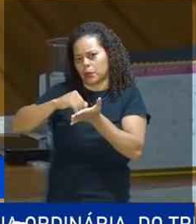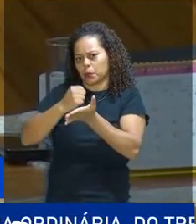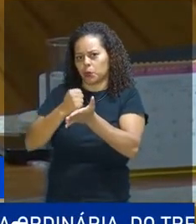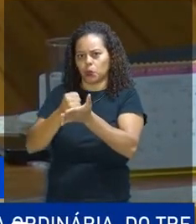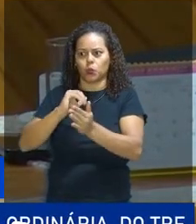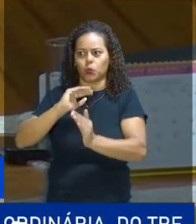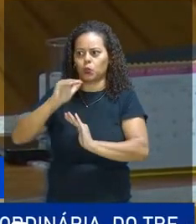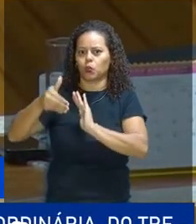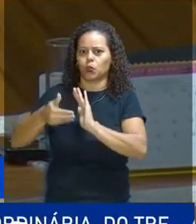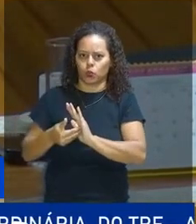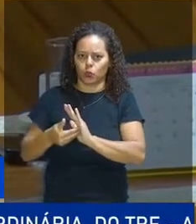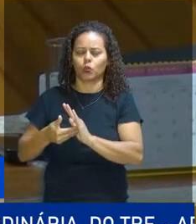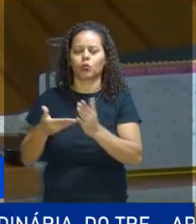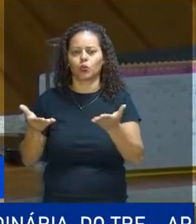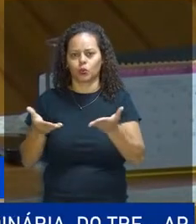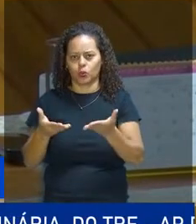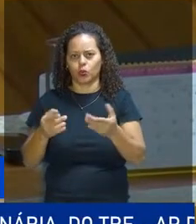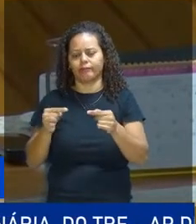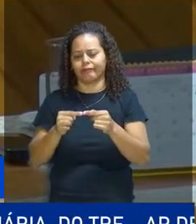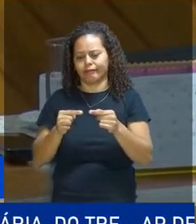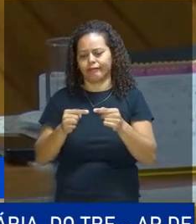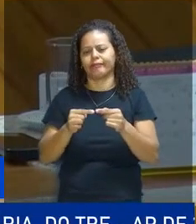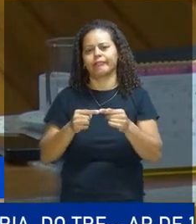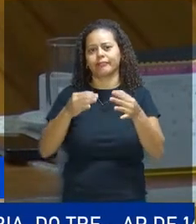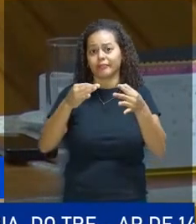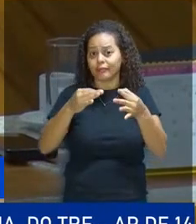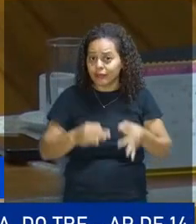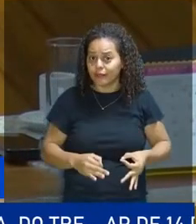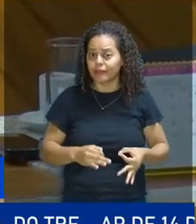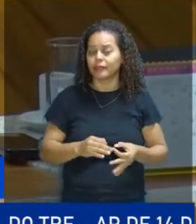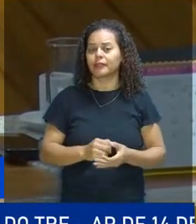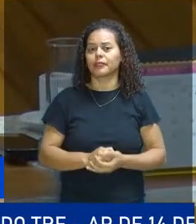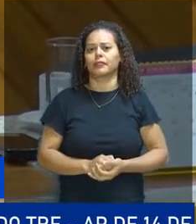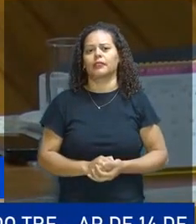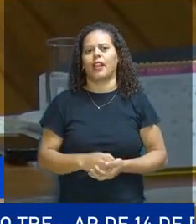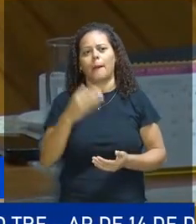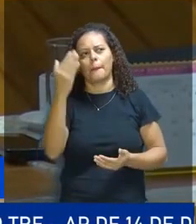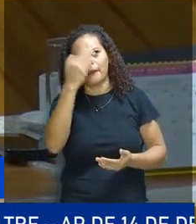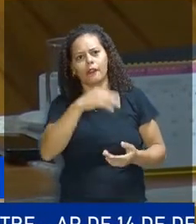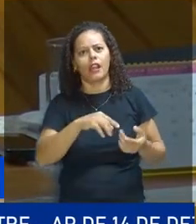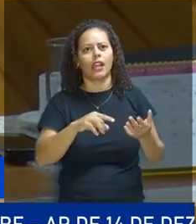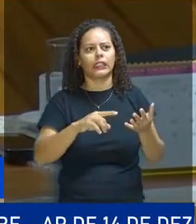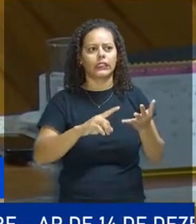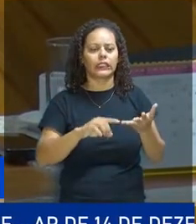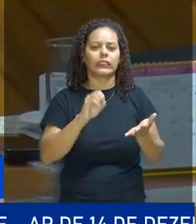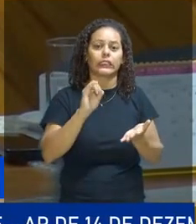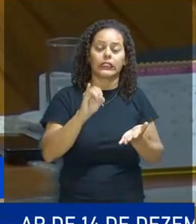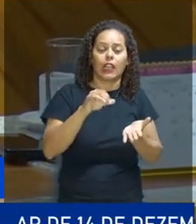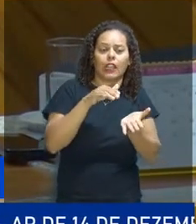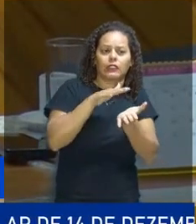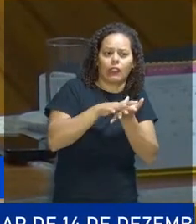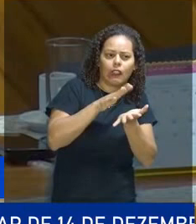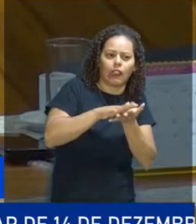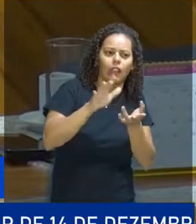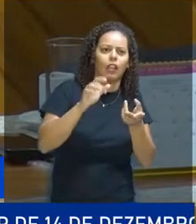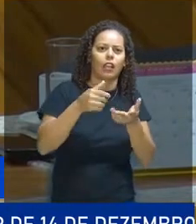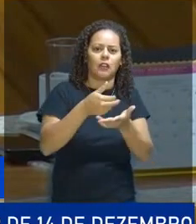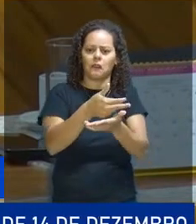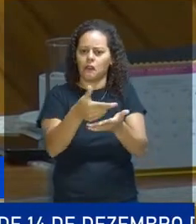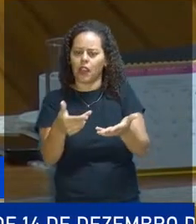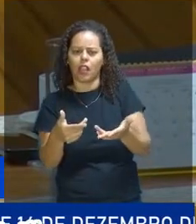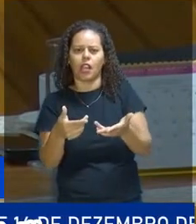dessa resolução que eu acabei de citar e que eu transcrevo aqui. Comprovando de gasto, devem conter descrição detalhada, observando-se